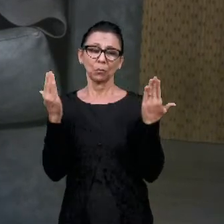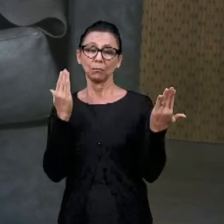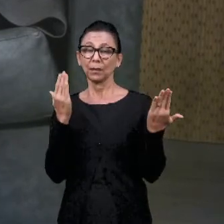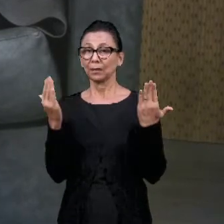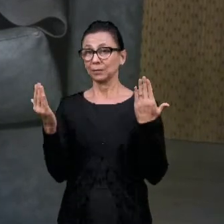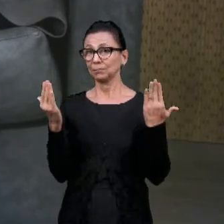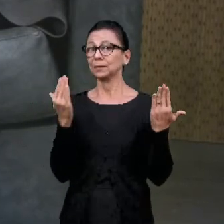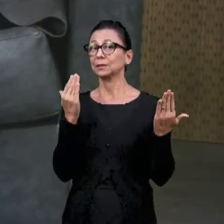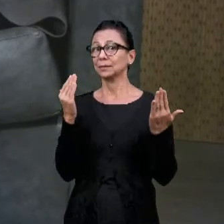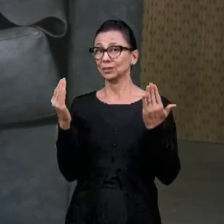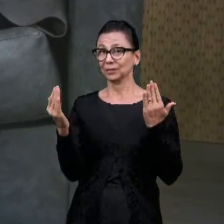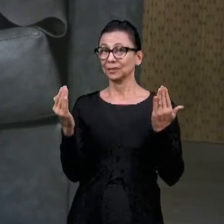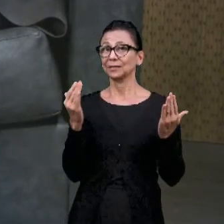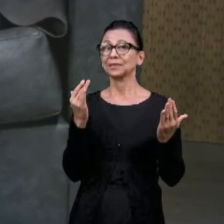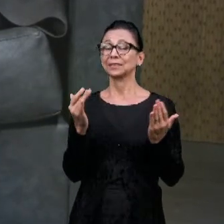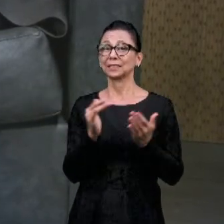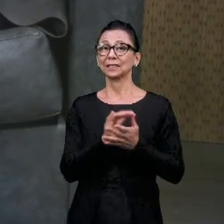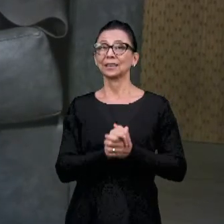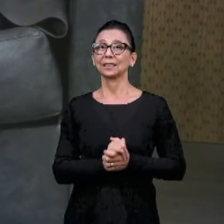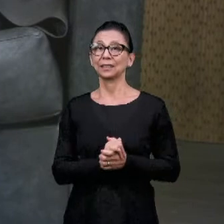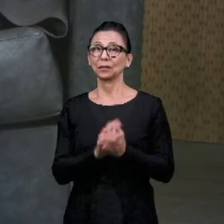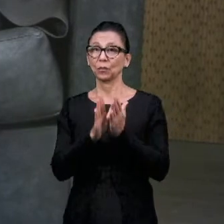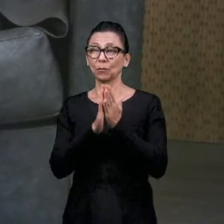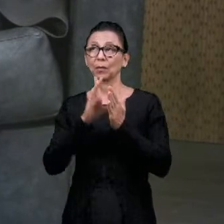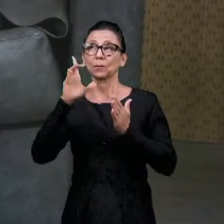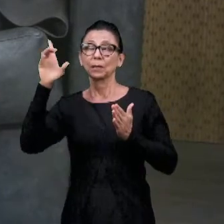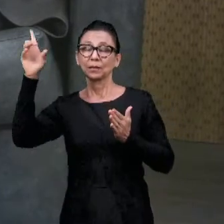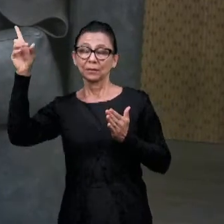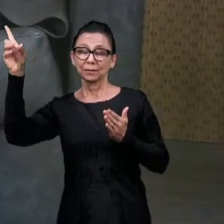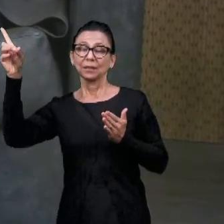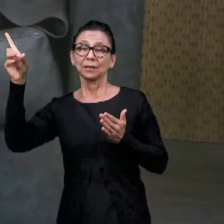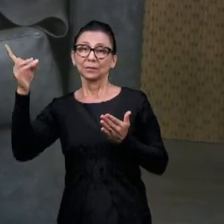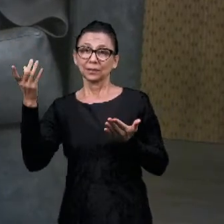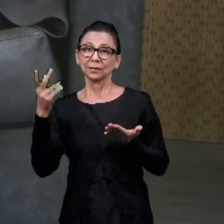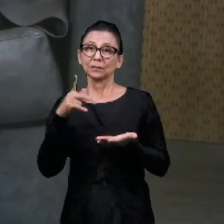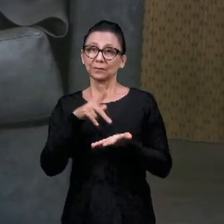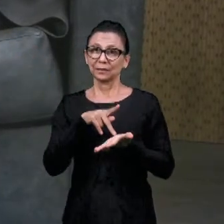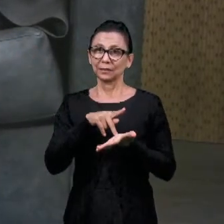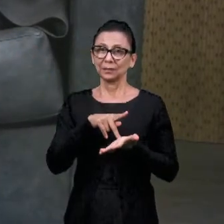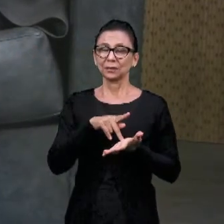com a palavra, questão, né? com a palavra e com a questão humana mesmo, biológica.